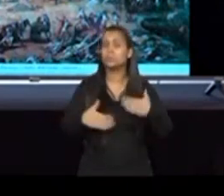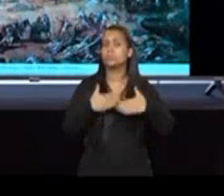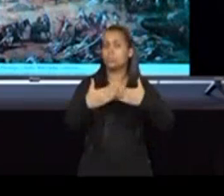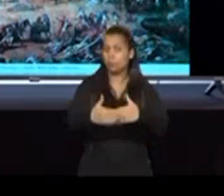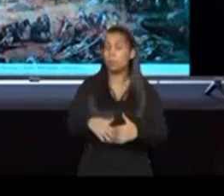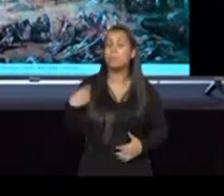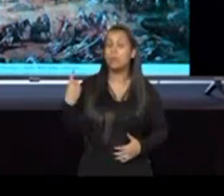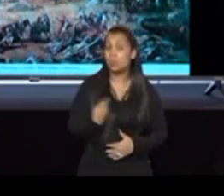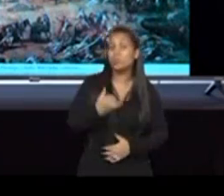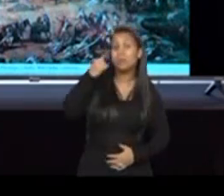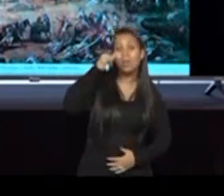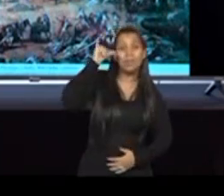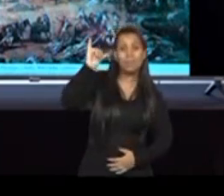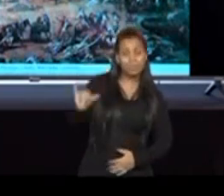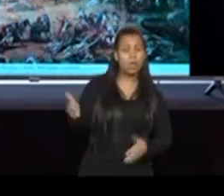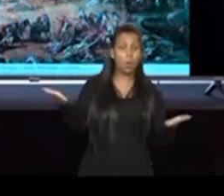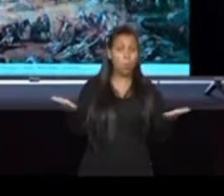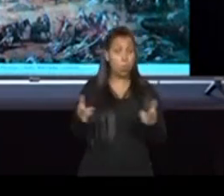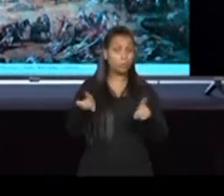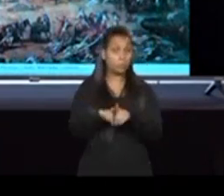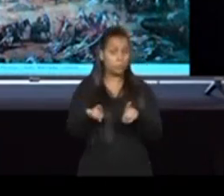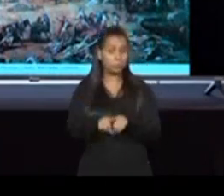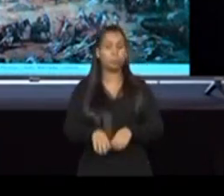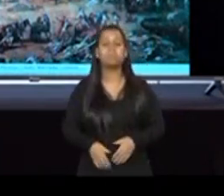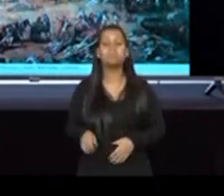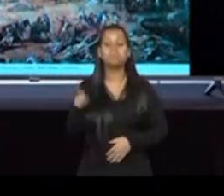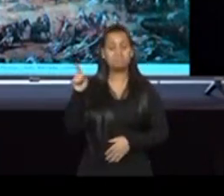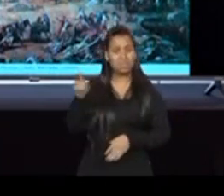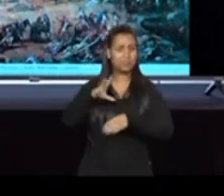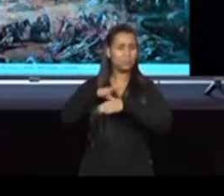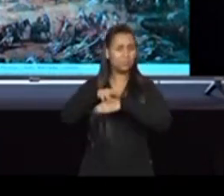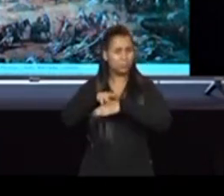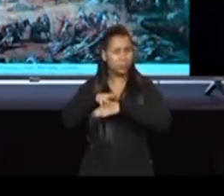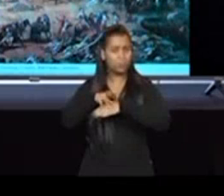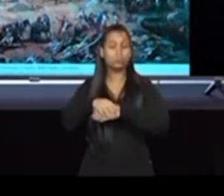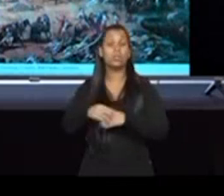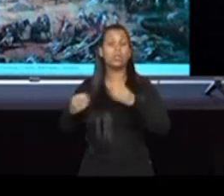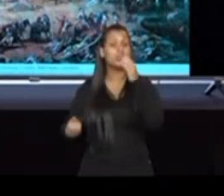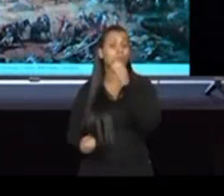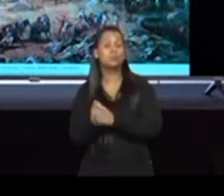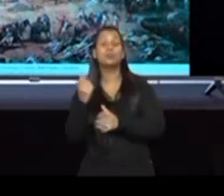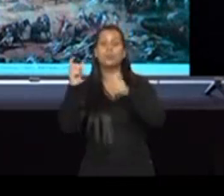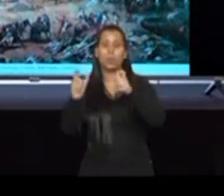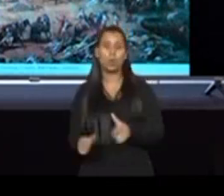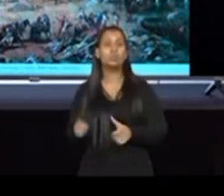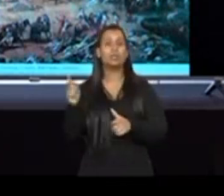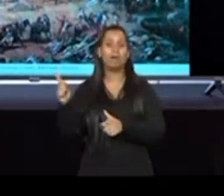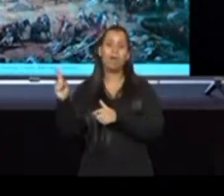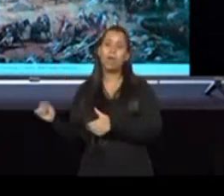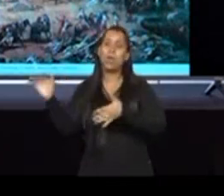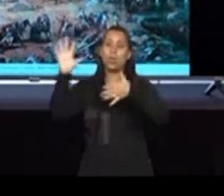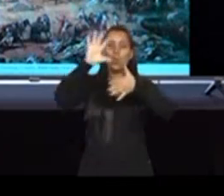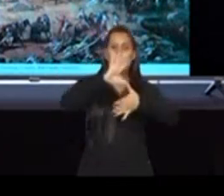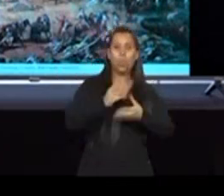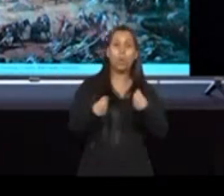lá, justamente para a gente evitar um pouquinho hoje em dia. Essa peste, ela surge no Oriente. Ela vai para a